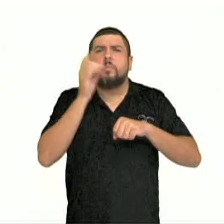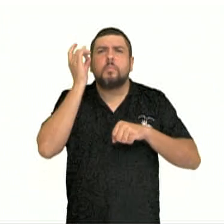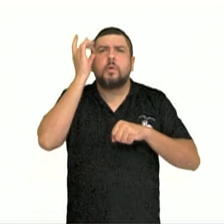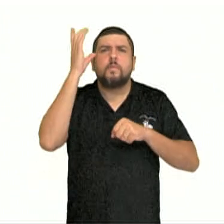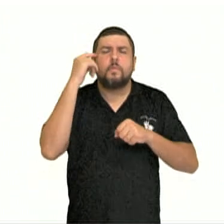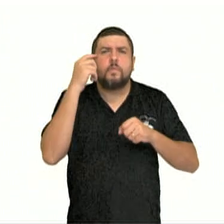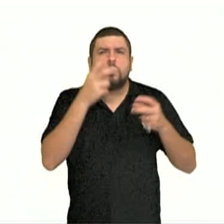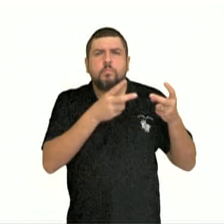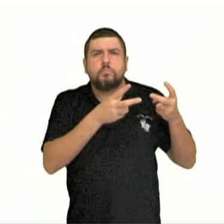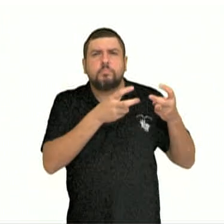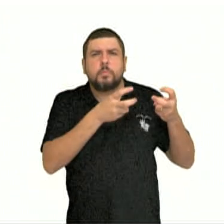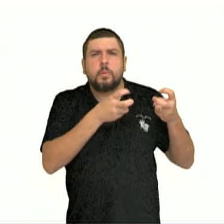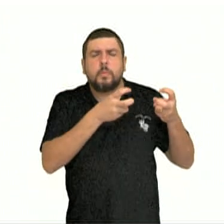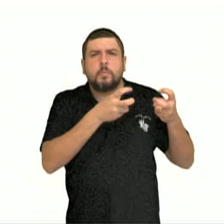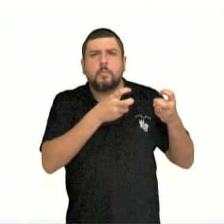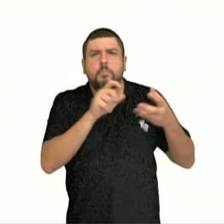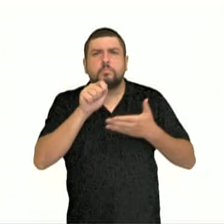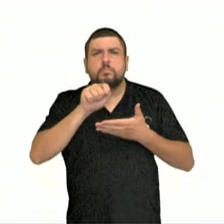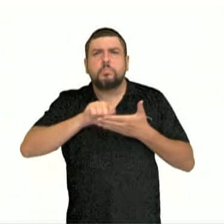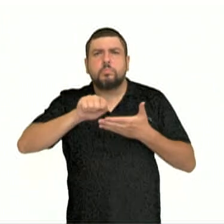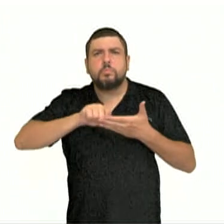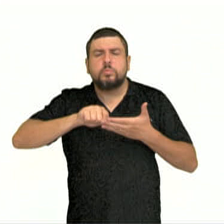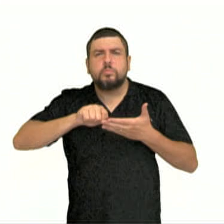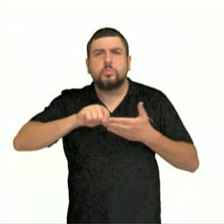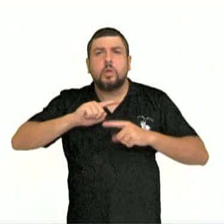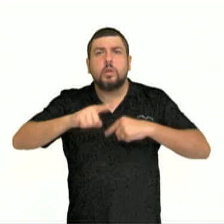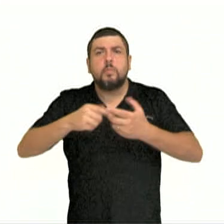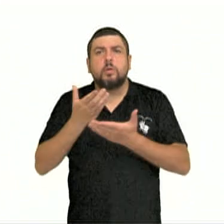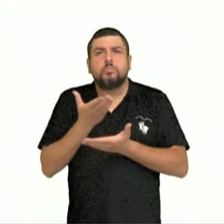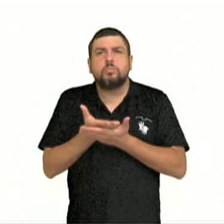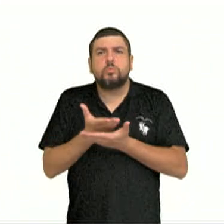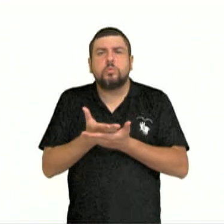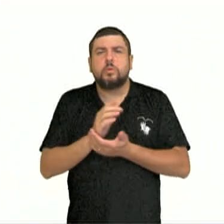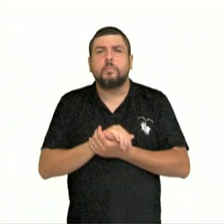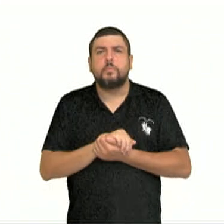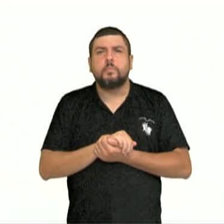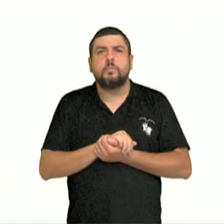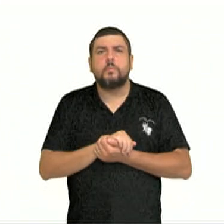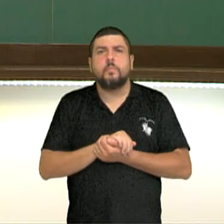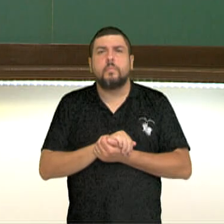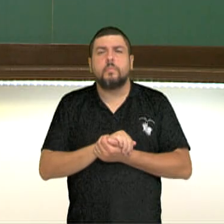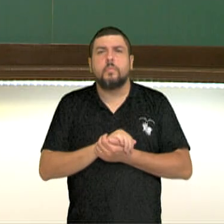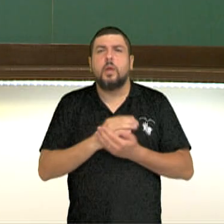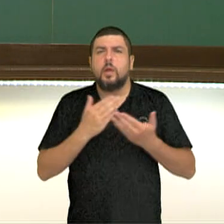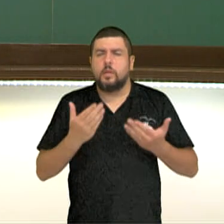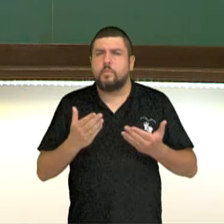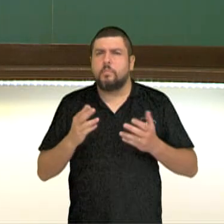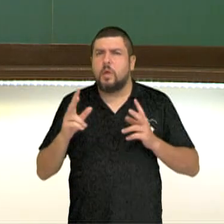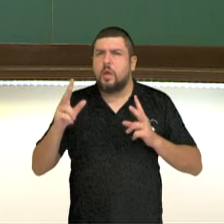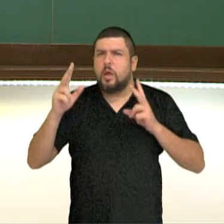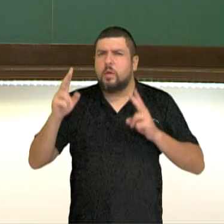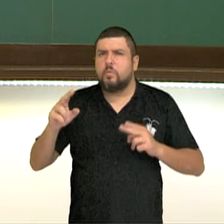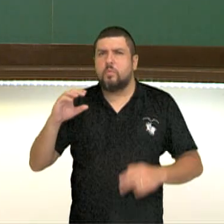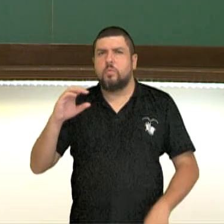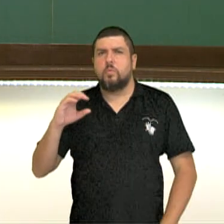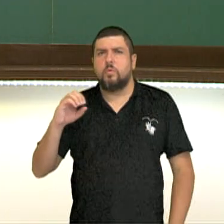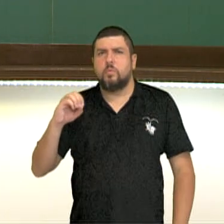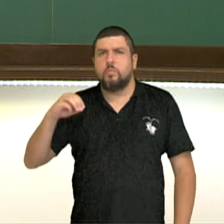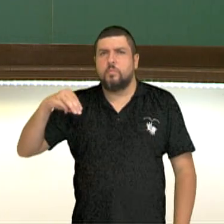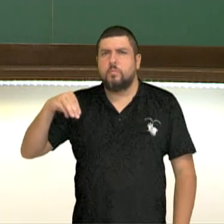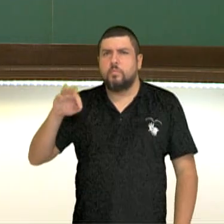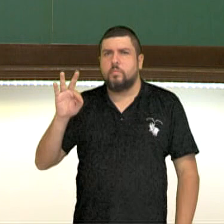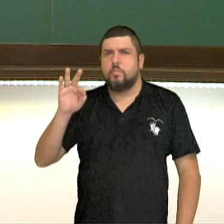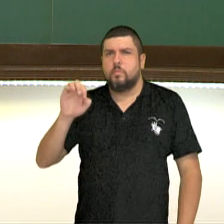estudá-los. Veja que interessante isso. Então, ele parte de uma mesma perspectiva de Comte, né, ao qual ele também, né,